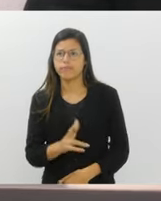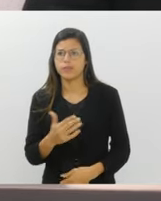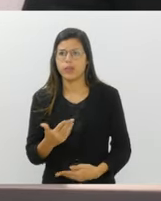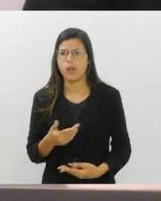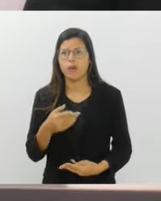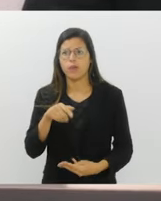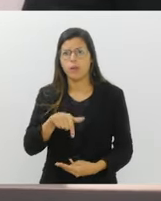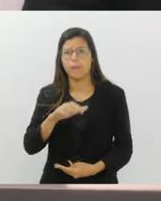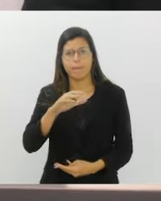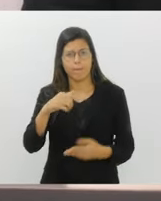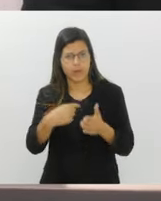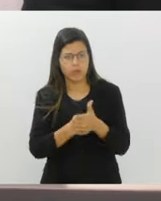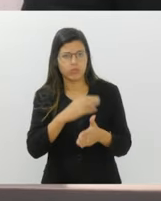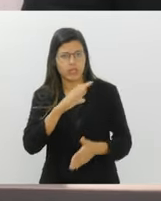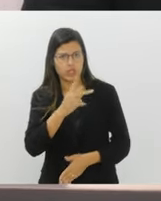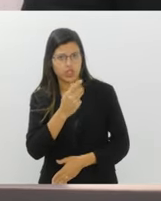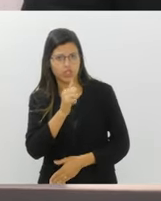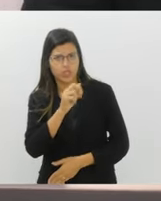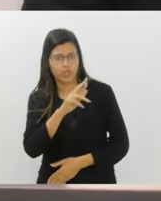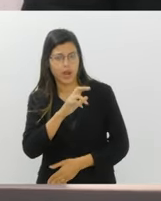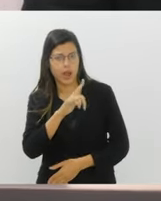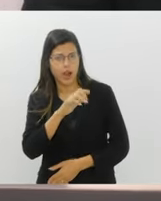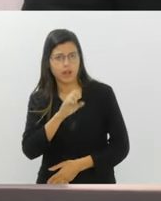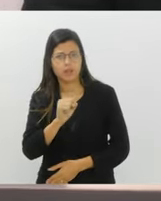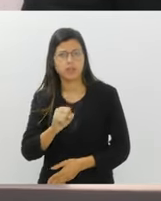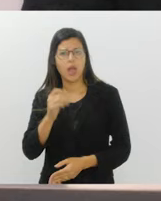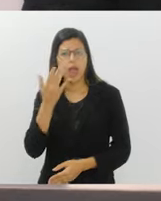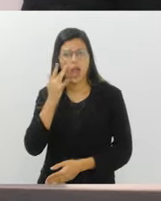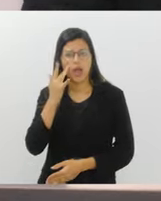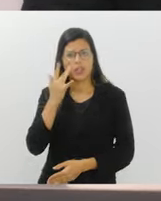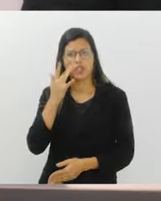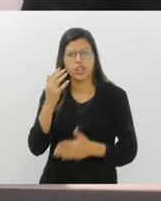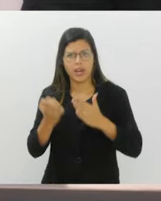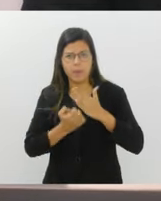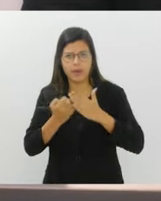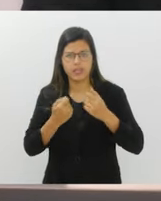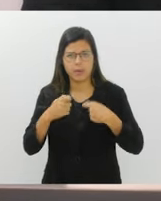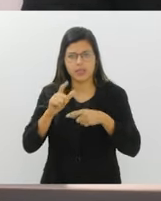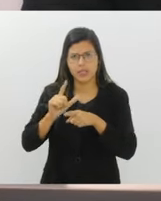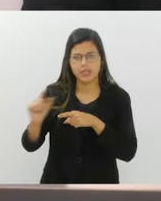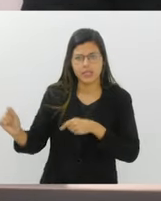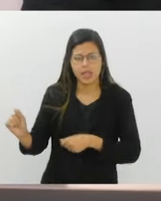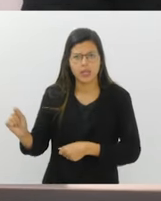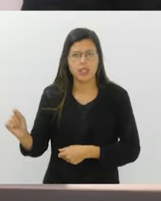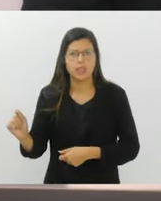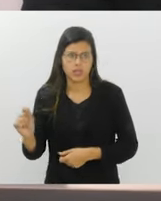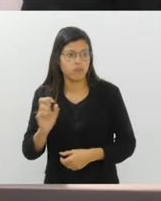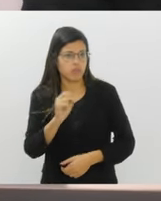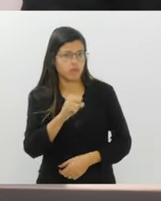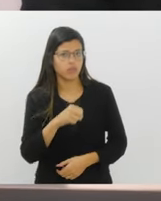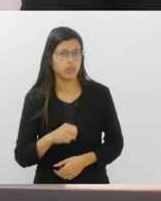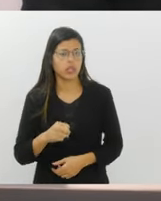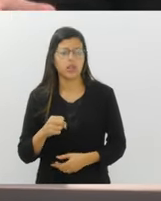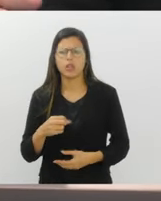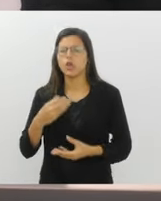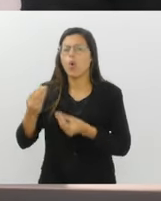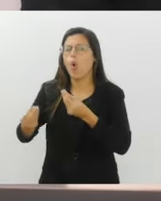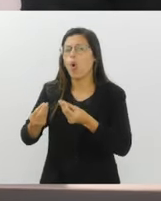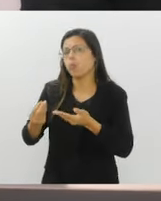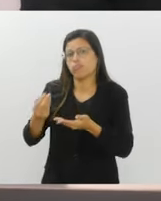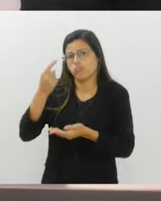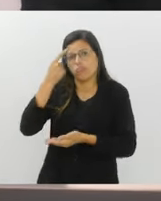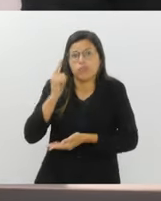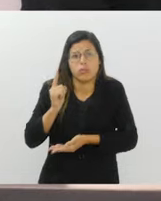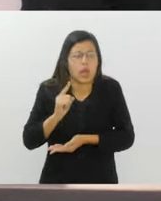sair? Acho. Charles, você acha que como tem que ser feito? Não sei, ninguém me perguntou. Eu até acho, mas ninguém me perguntou. Ninguém me